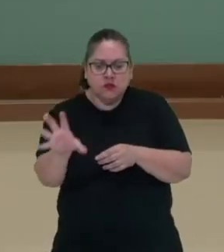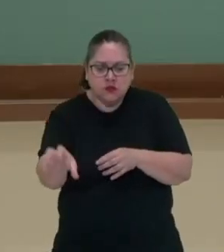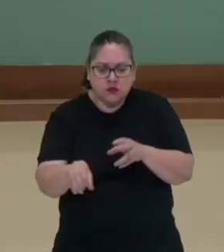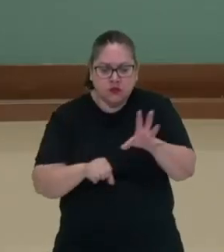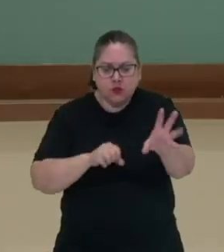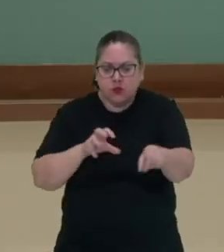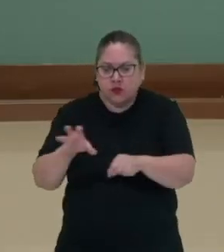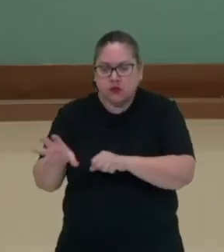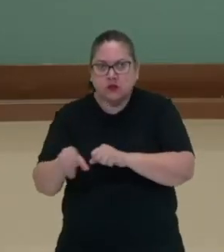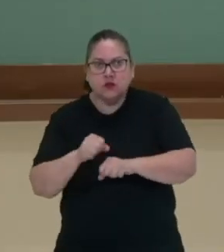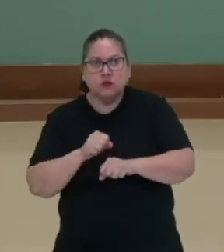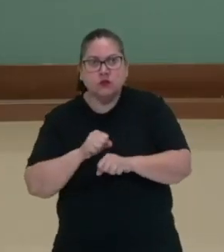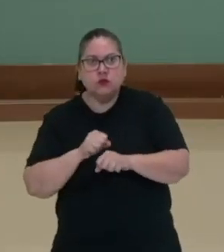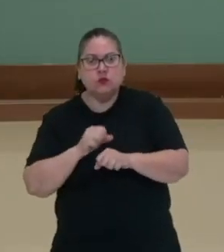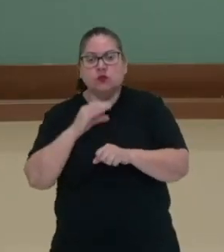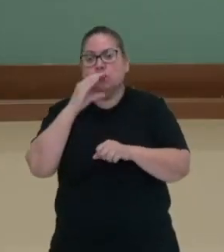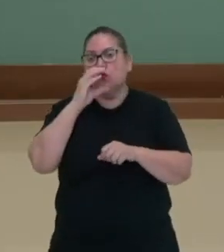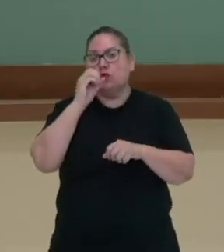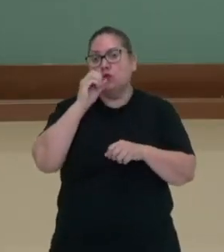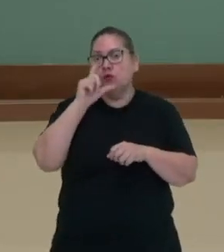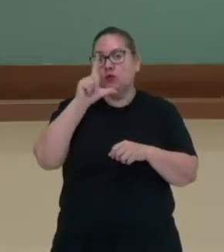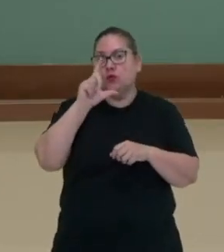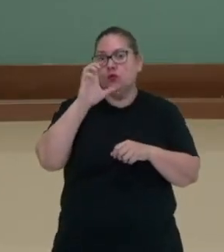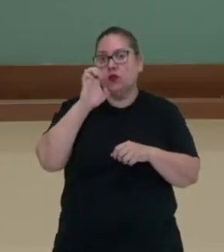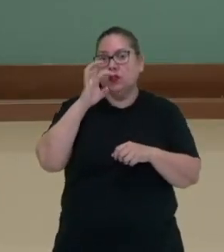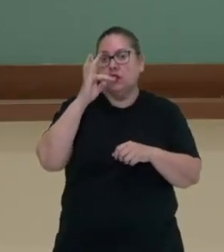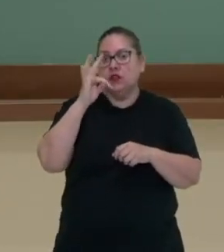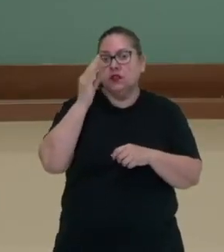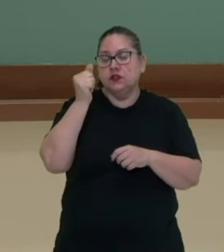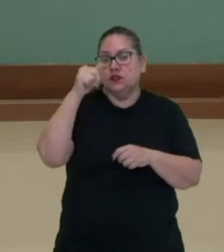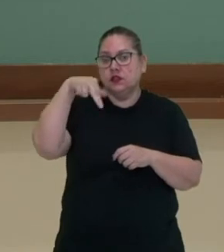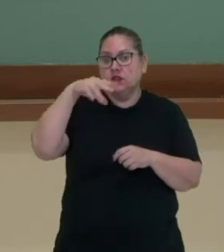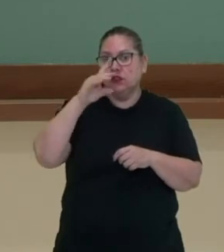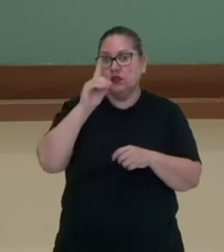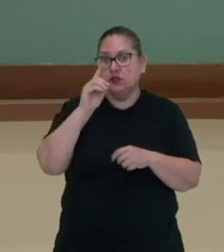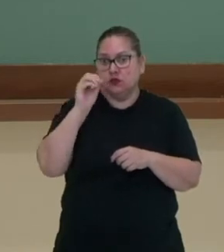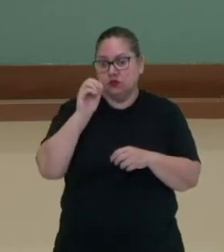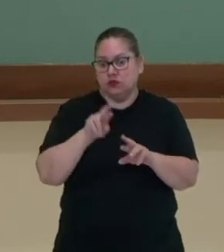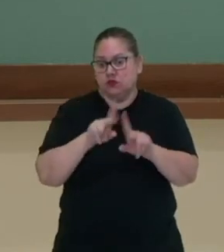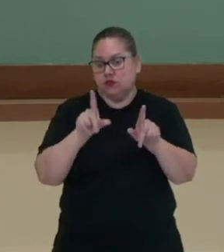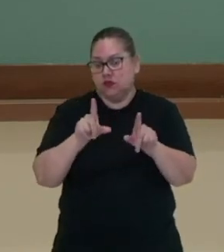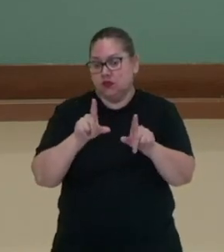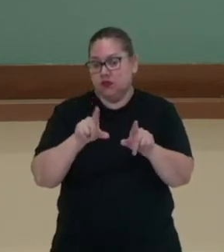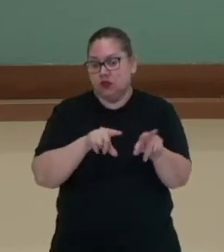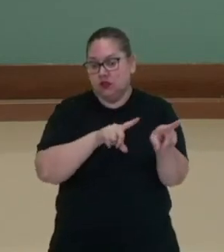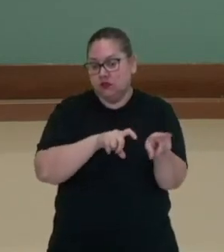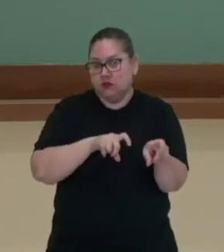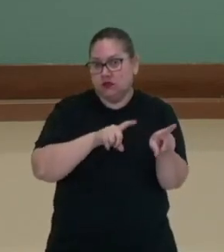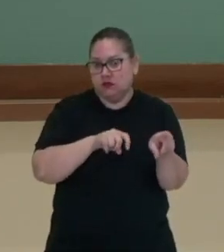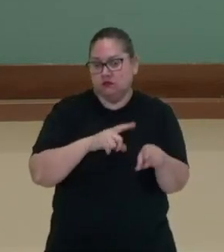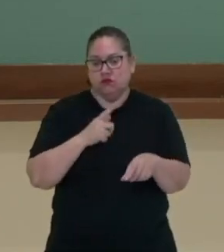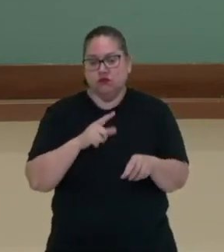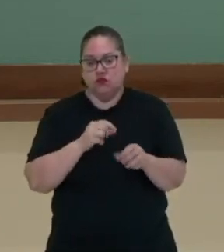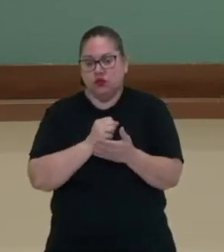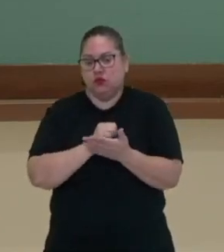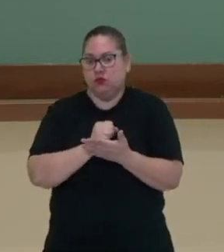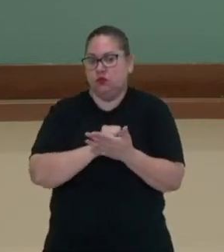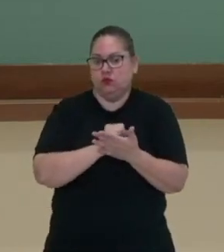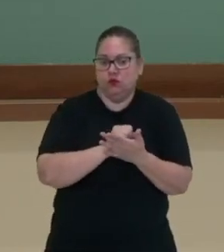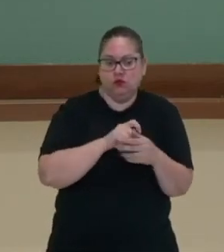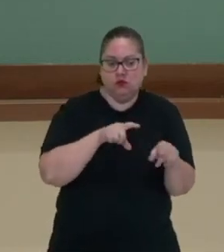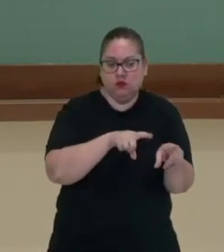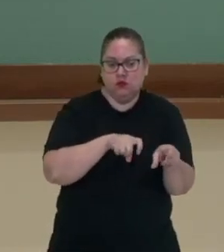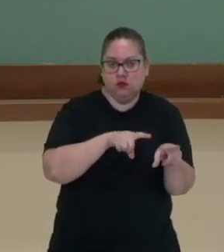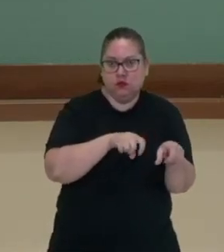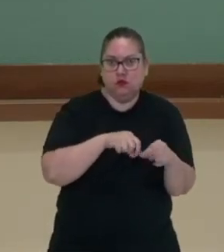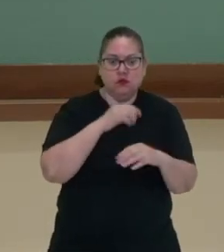e coletando, diferente de colheita. Neste momento aqui ainda não havia um domínio sobre a agricultura